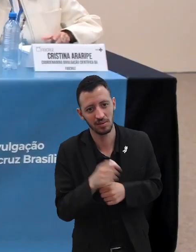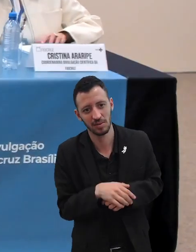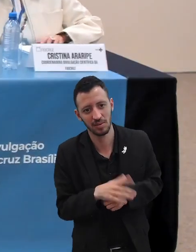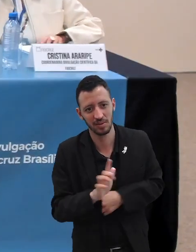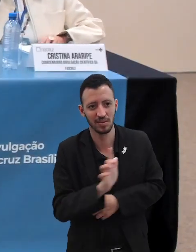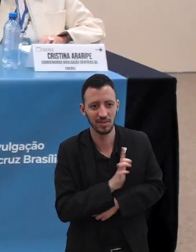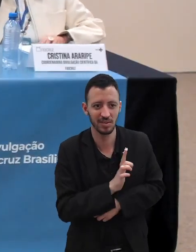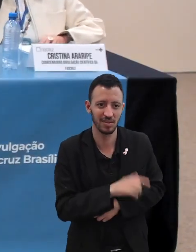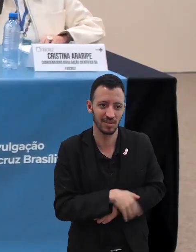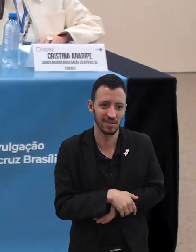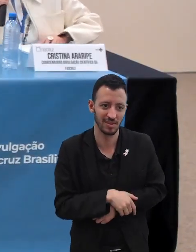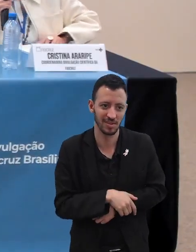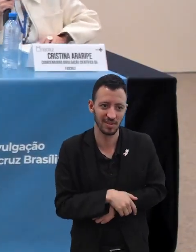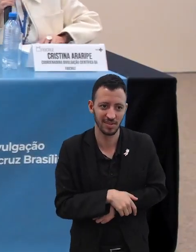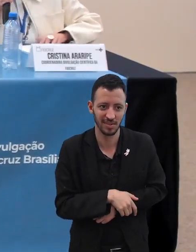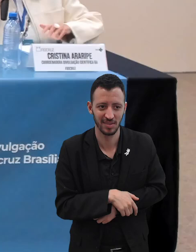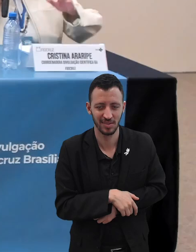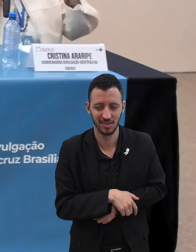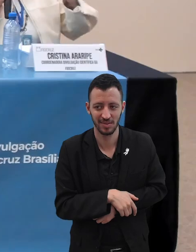Aliás, estamos